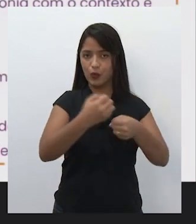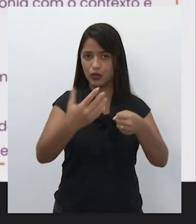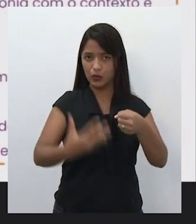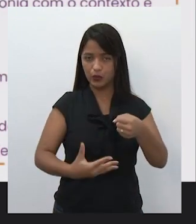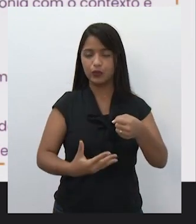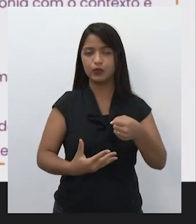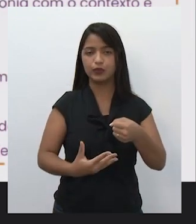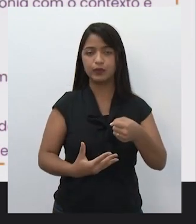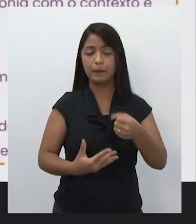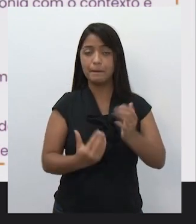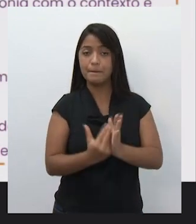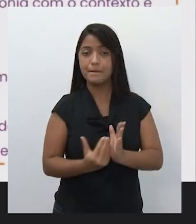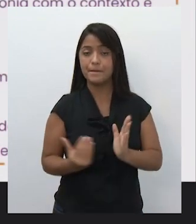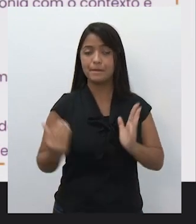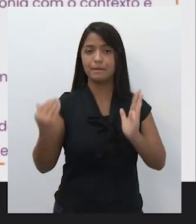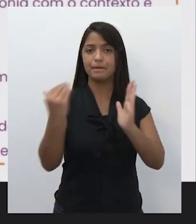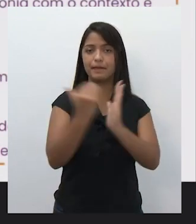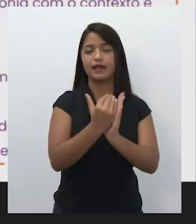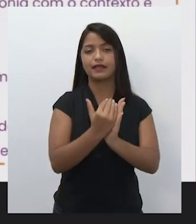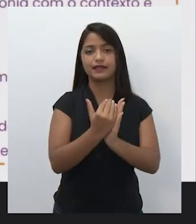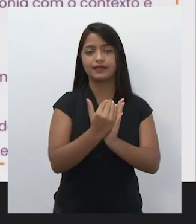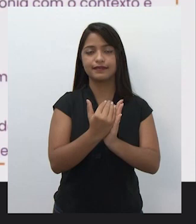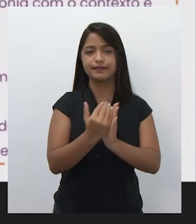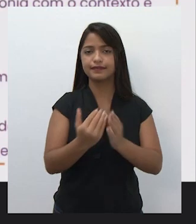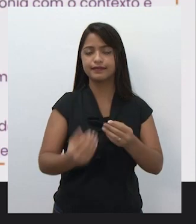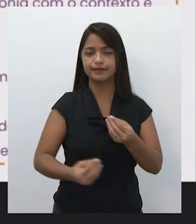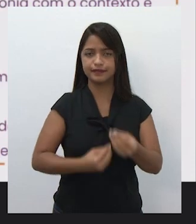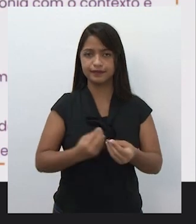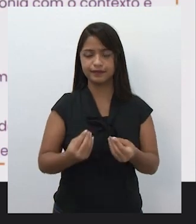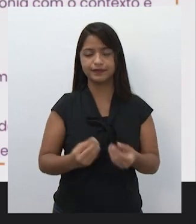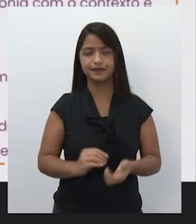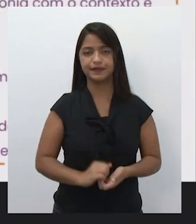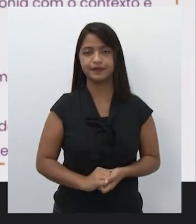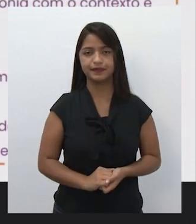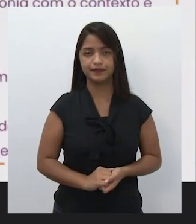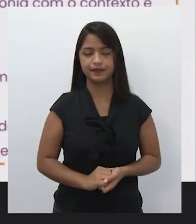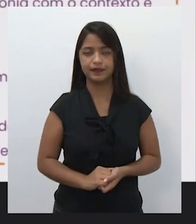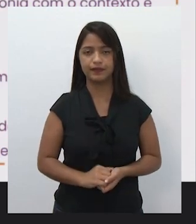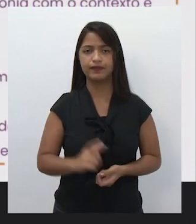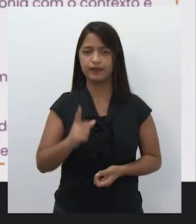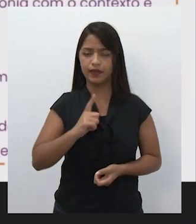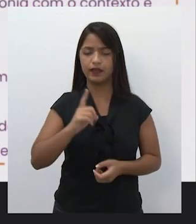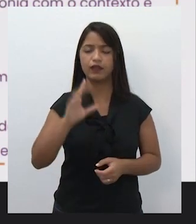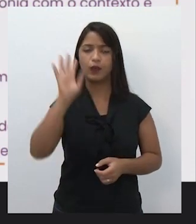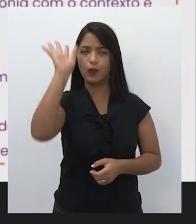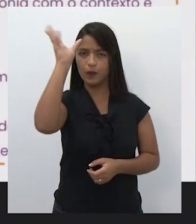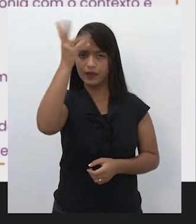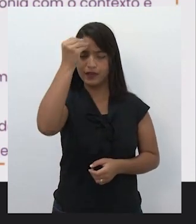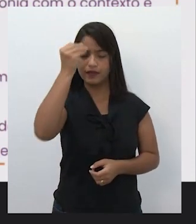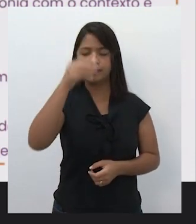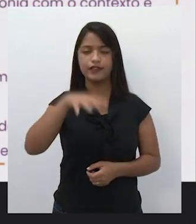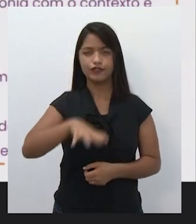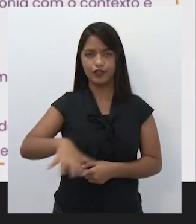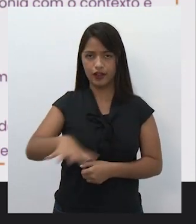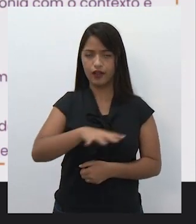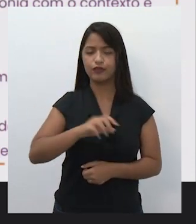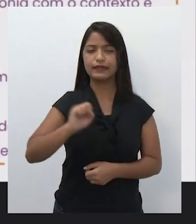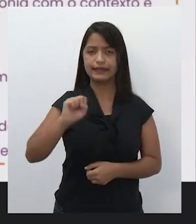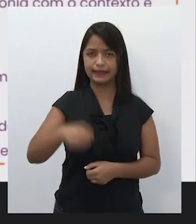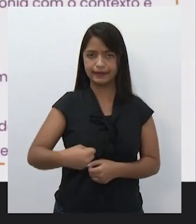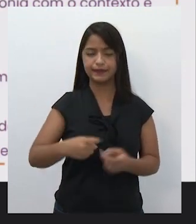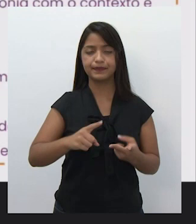ela ocorre sim com as competências gerais, sim com as